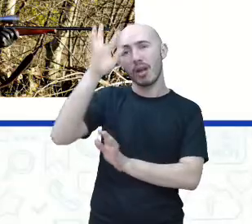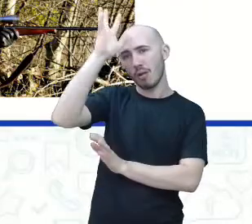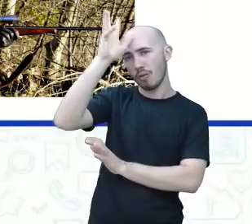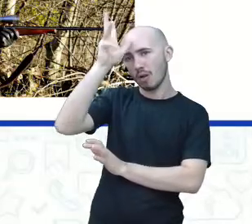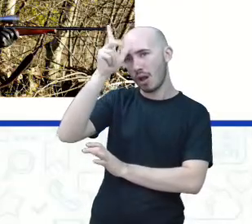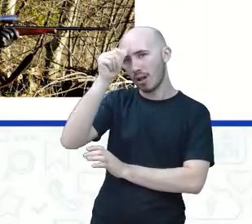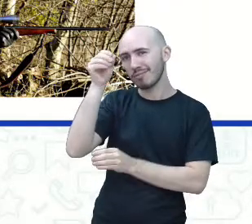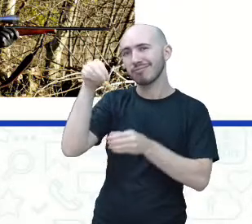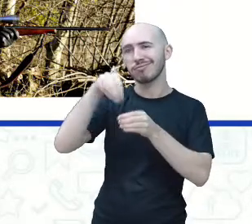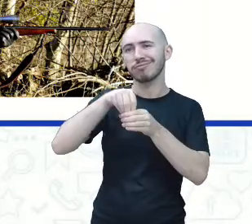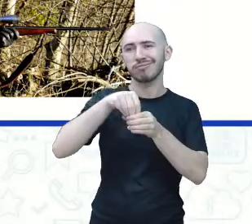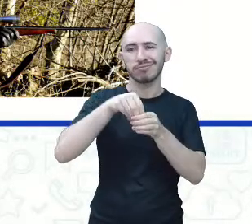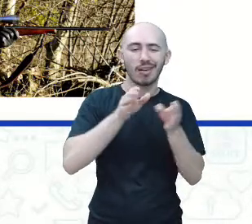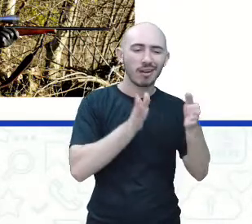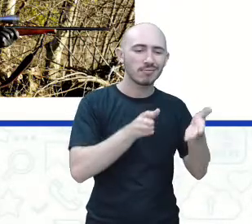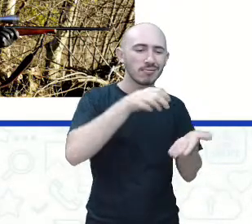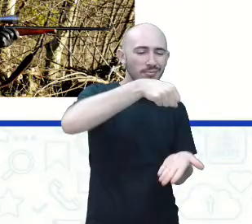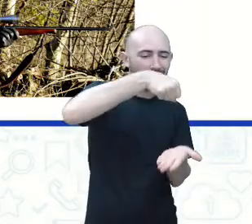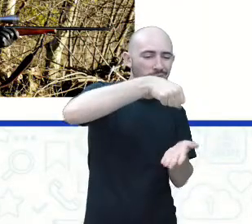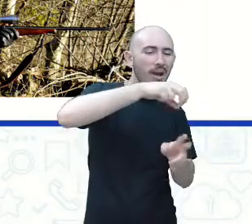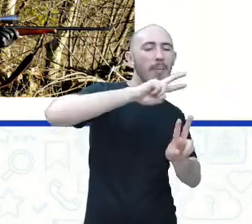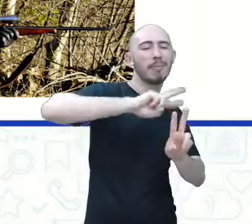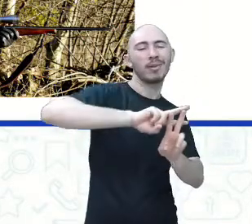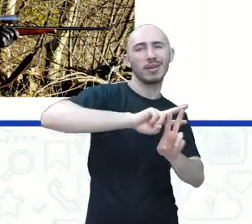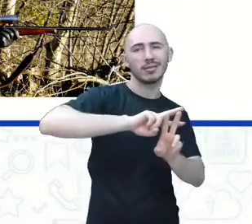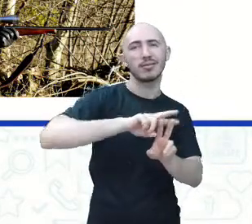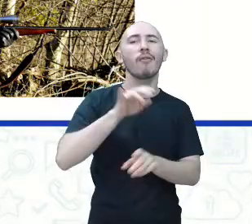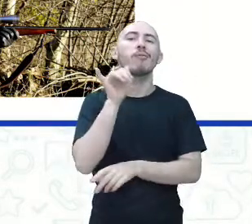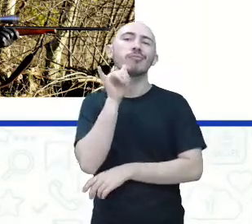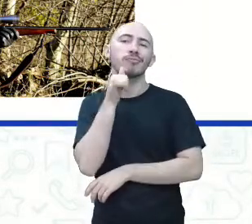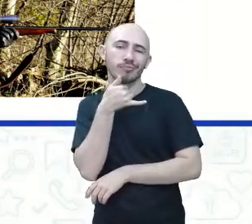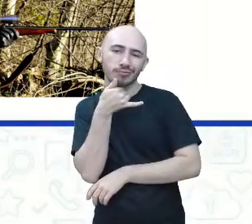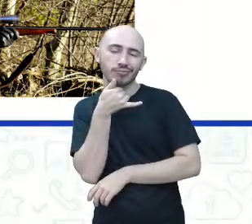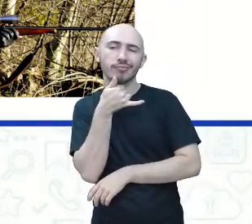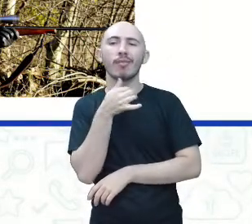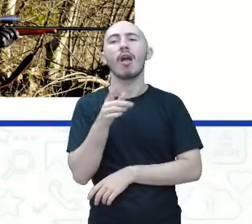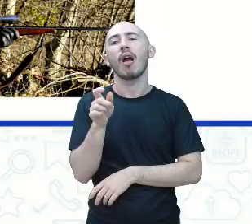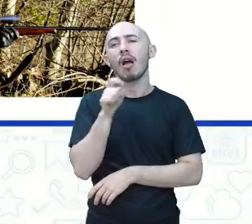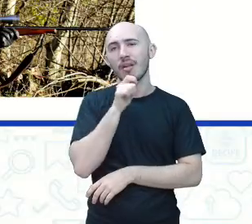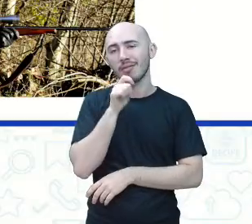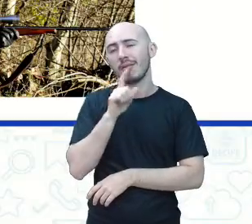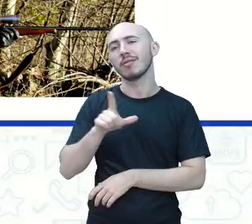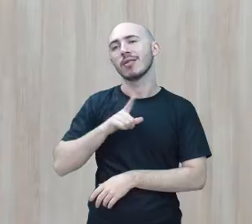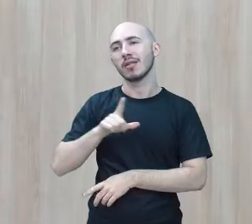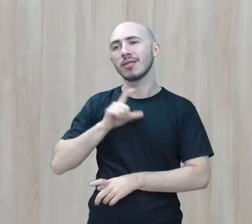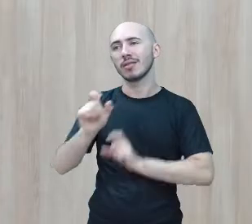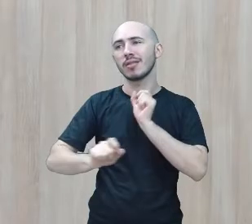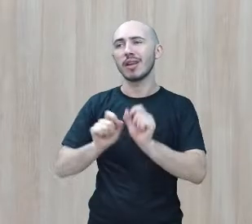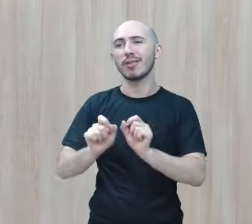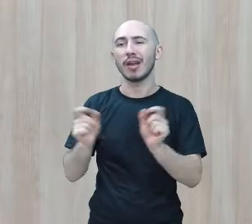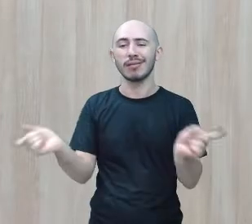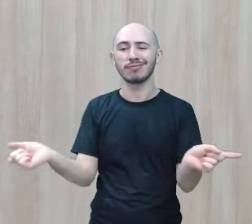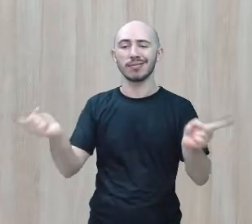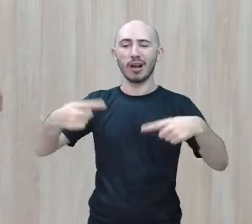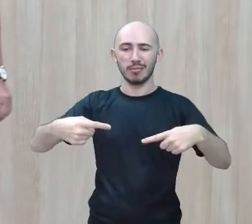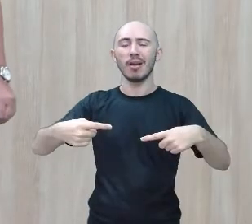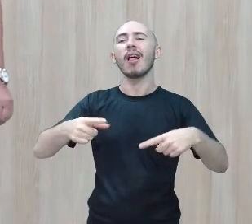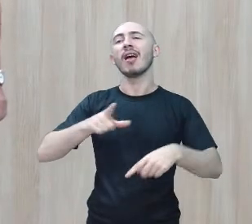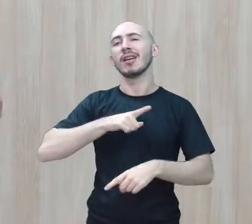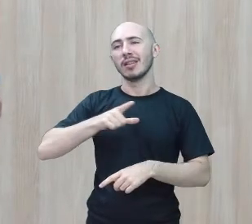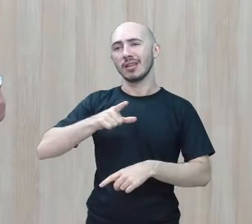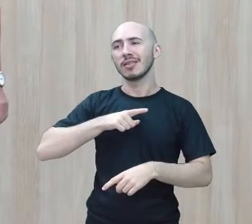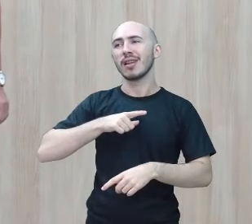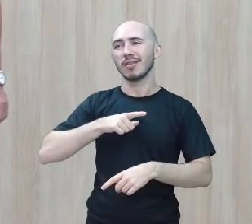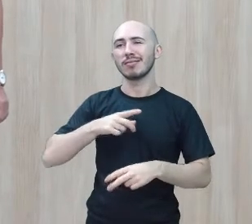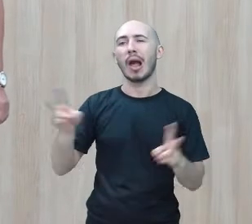galo, porque, gente, infelizmente, ainda na nossa cidade existe aquele campeonato de briga